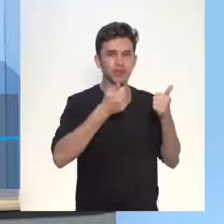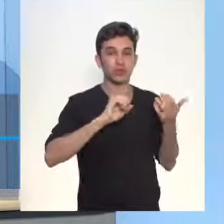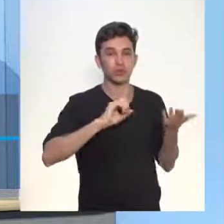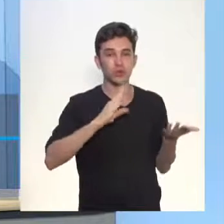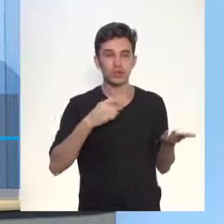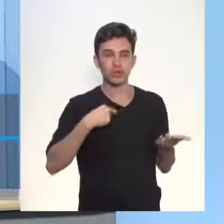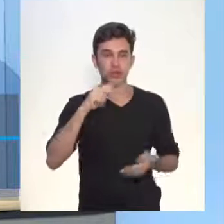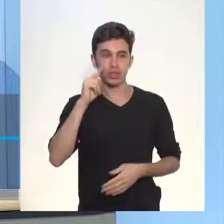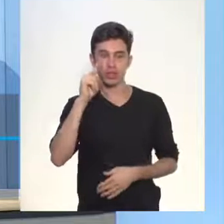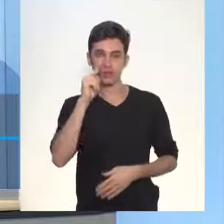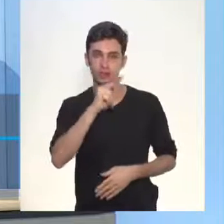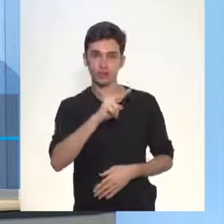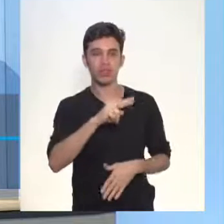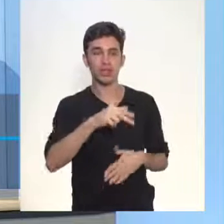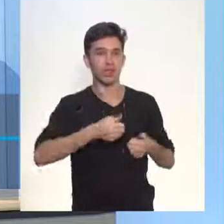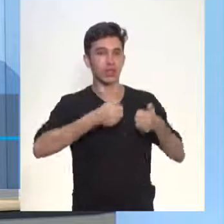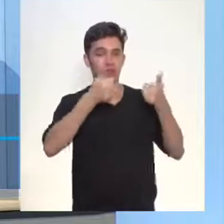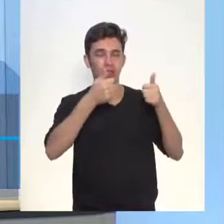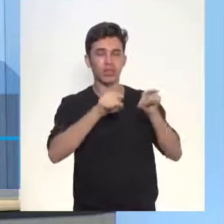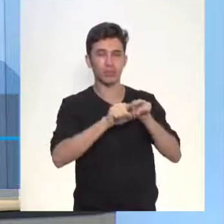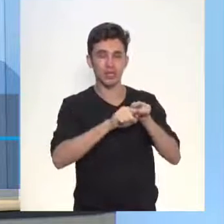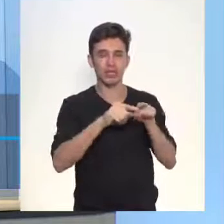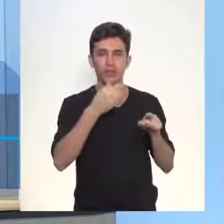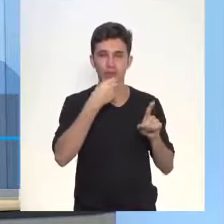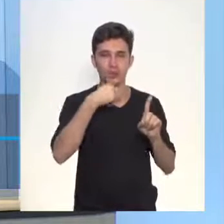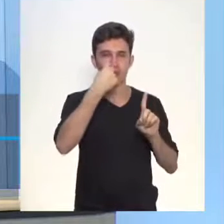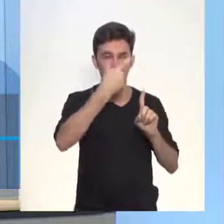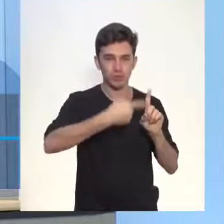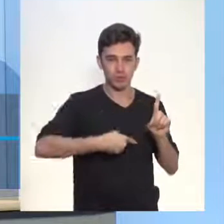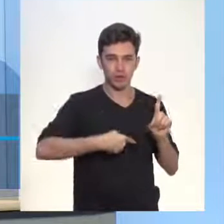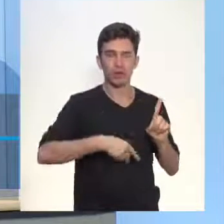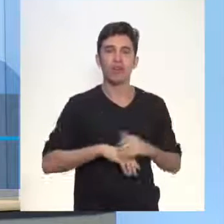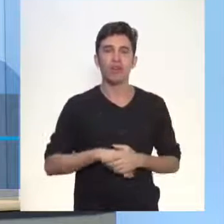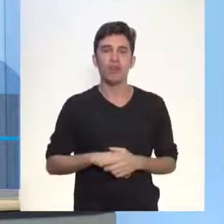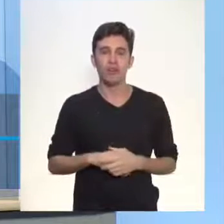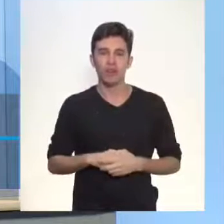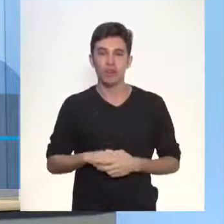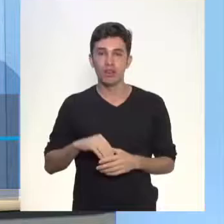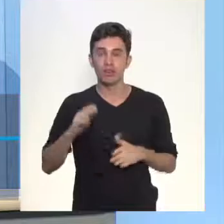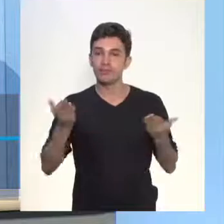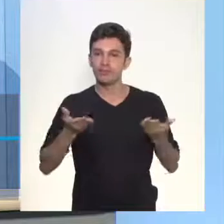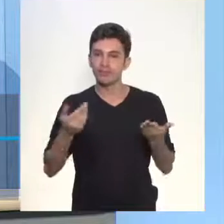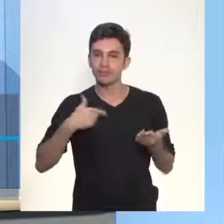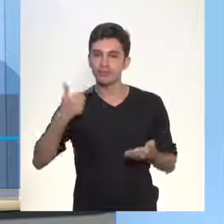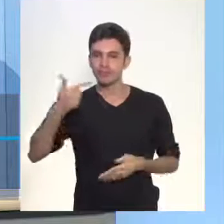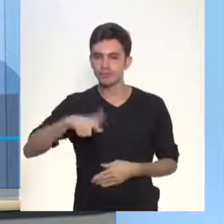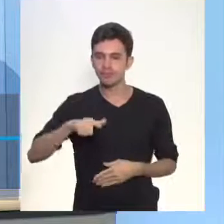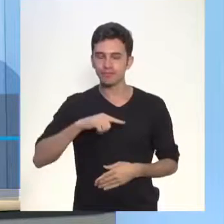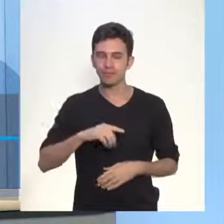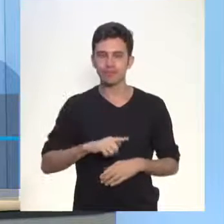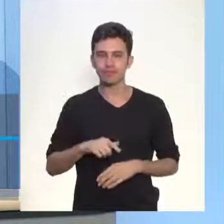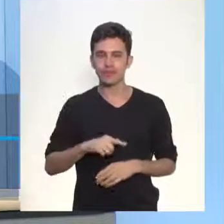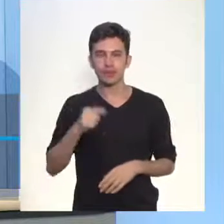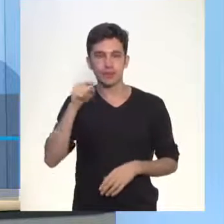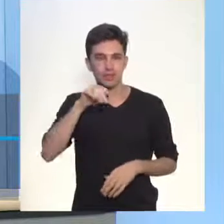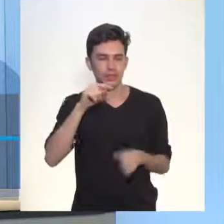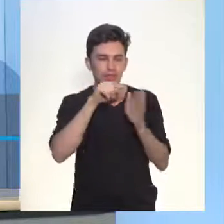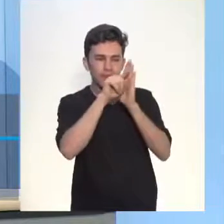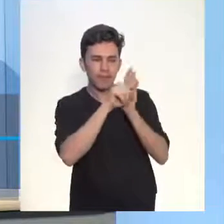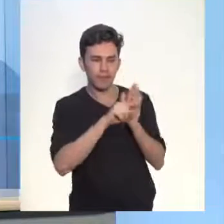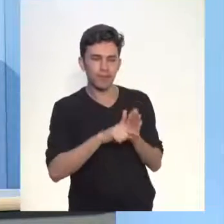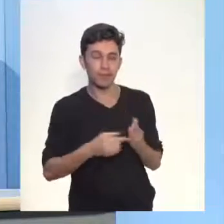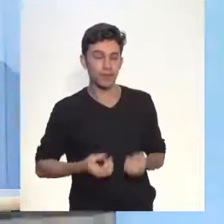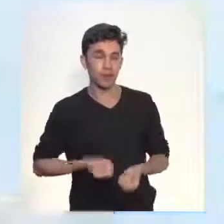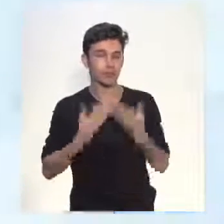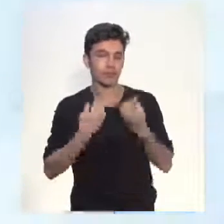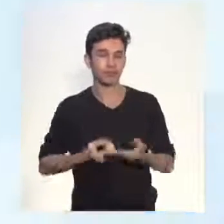têm uma visão muito melhor, com certeza, que a nossa, do que os seres humanos, agora temos aí para vocês analisarem, associarem um poema.